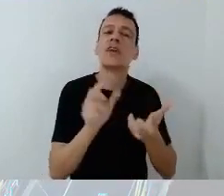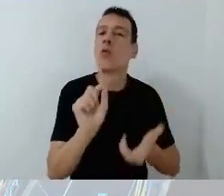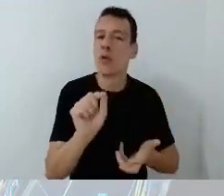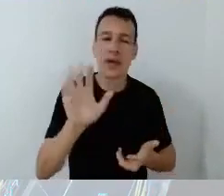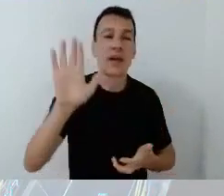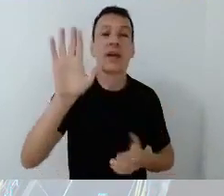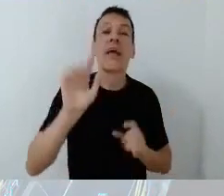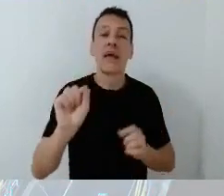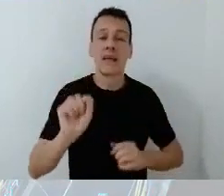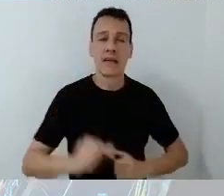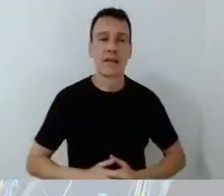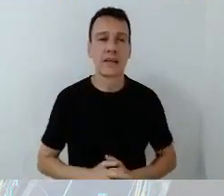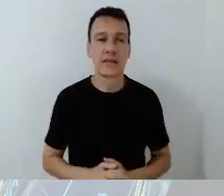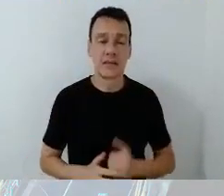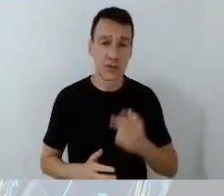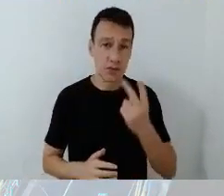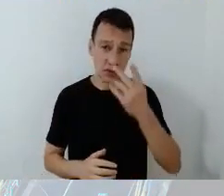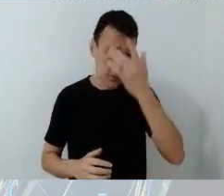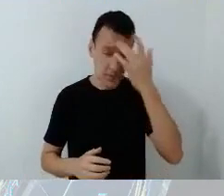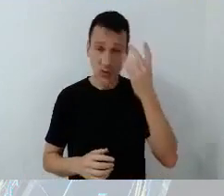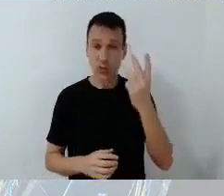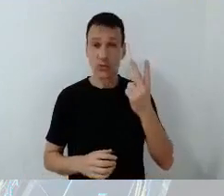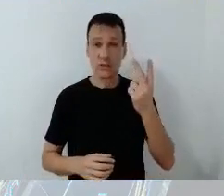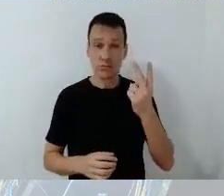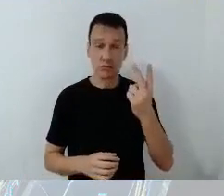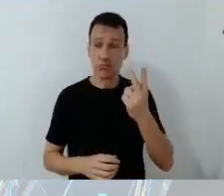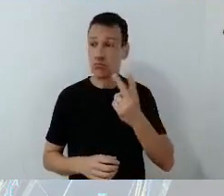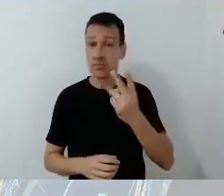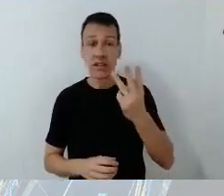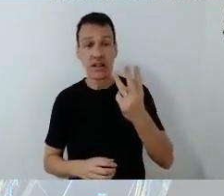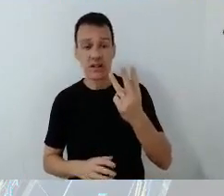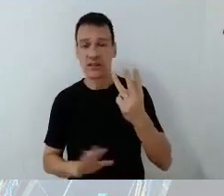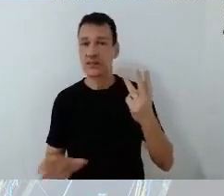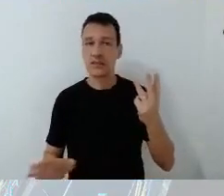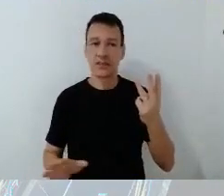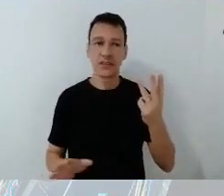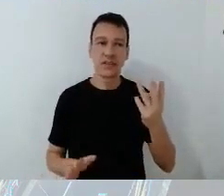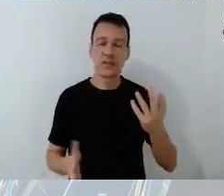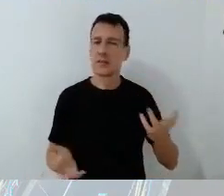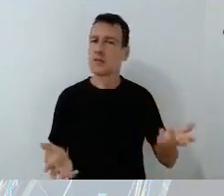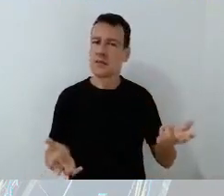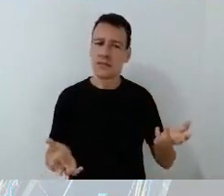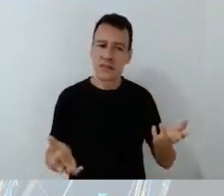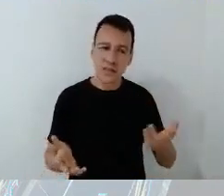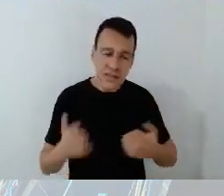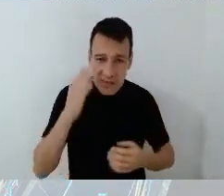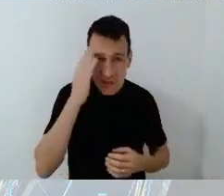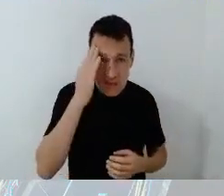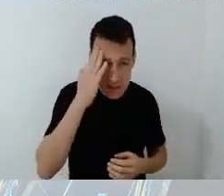Duas pessoas. 3. Olha que louco. Sabe aquela mania que a gente tem de escrever um e-mail